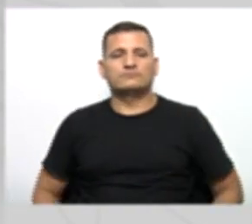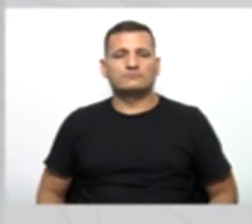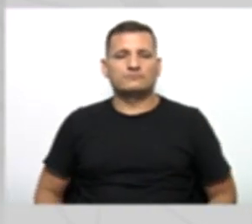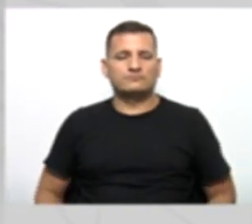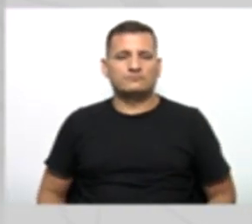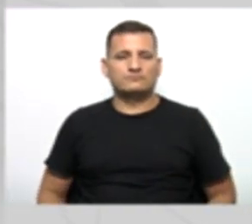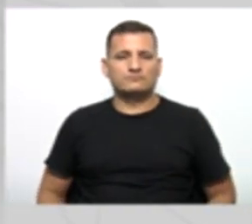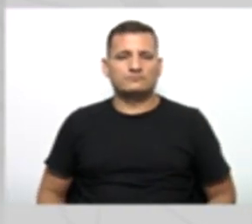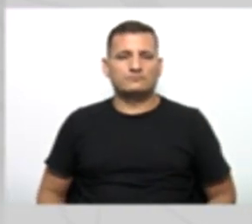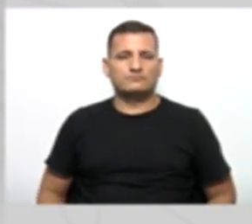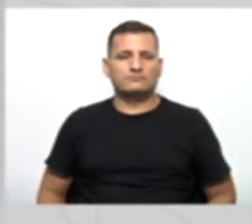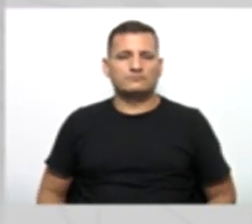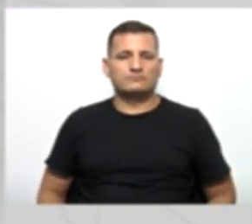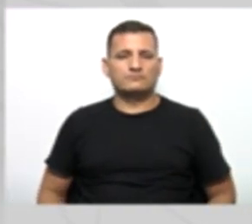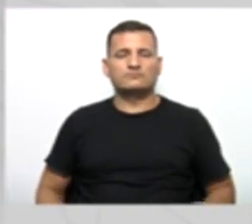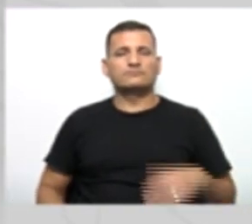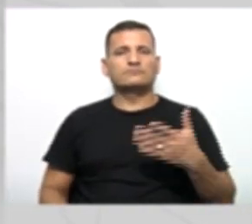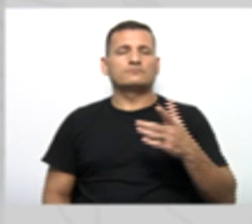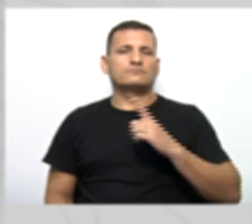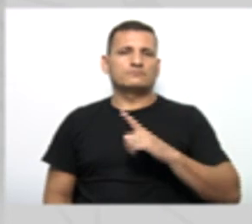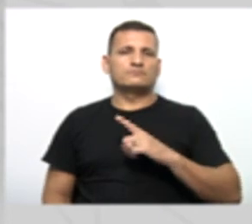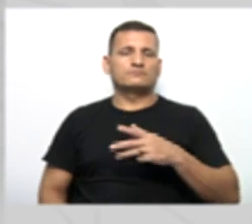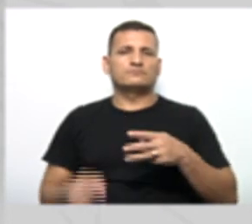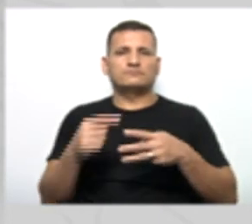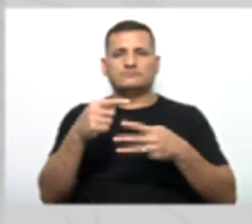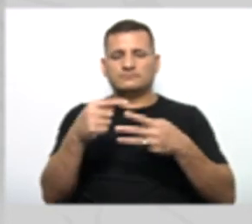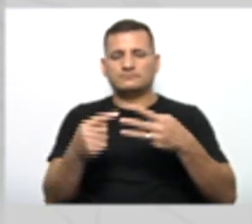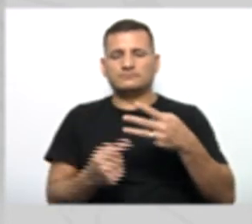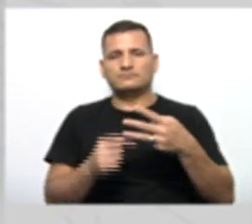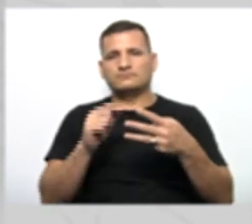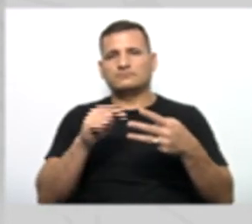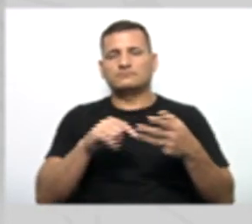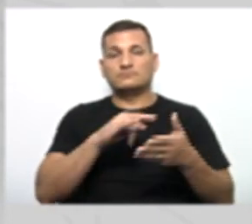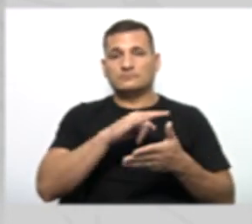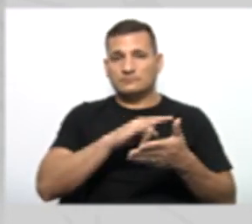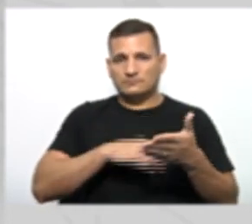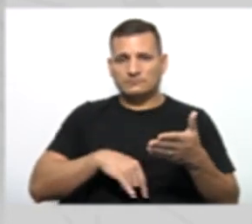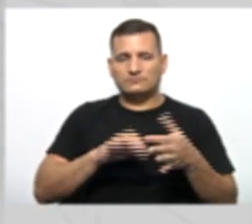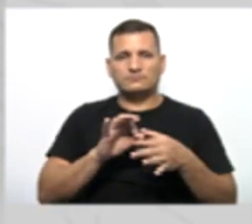Então, basicamente, existem 3 modalidades de licença ambiental.